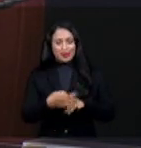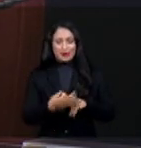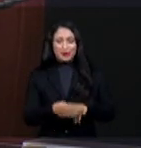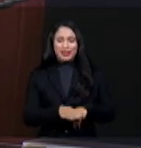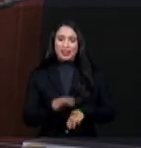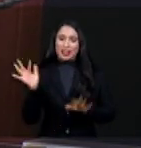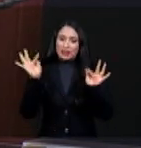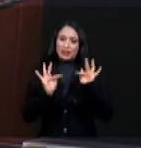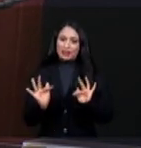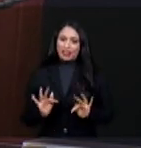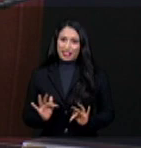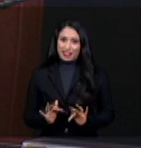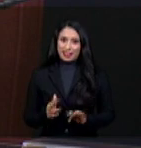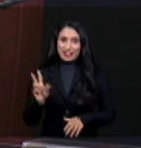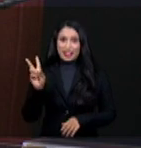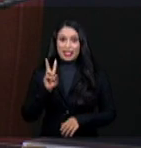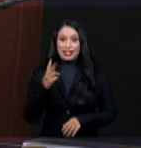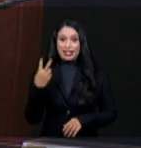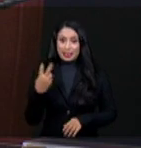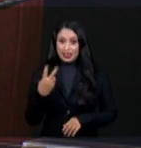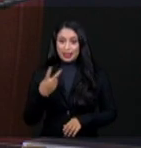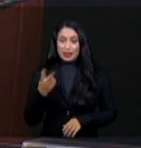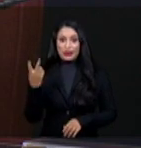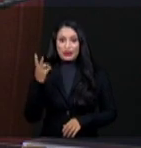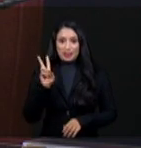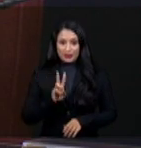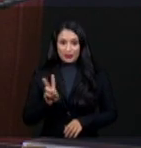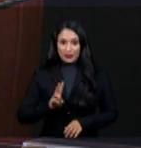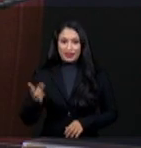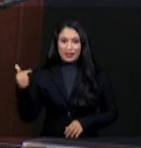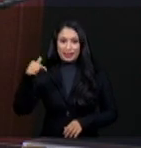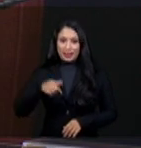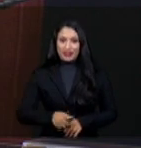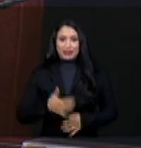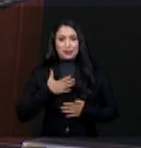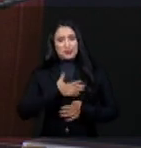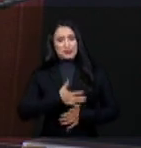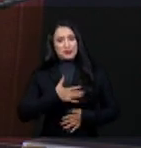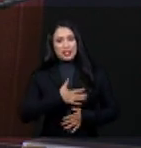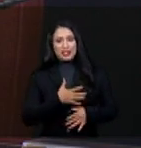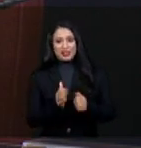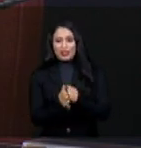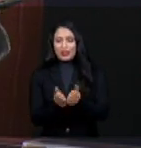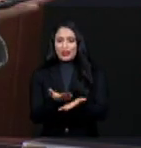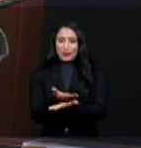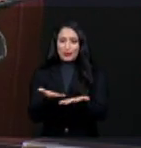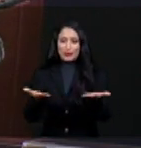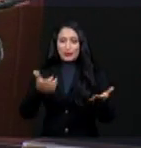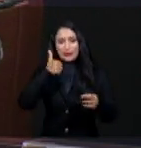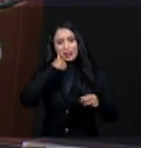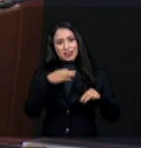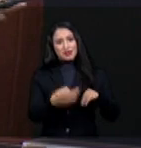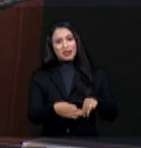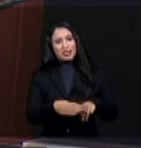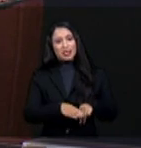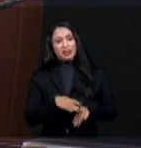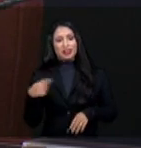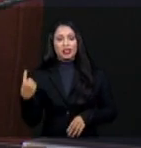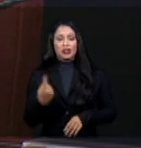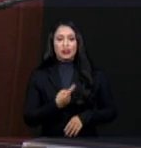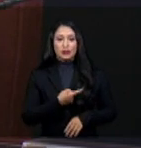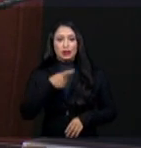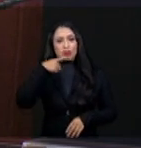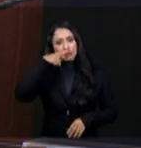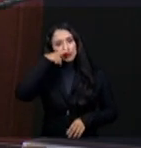obrigada por me Honrar pela segunda vez com esse convite para sentar junto com as ministras nosso Ministro